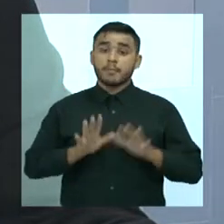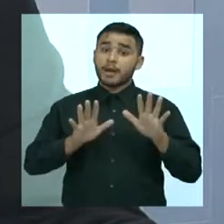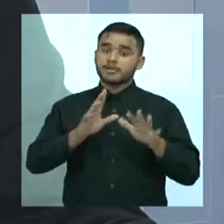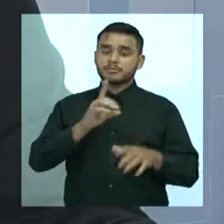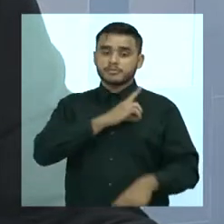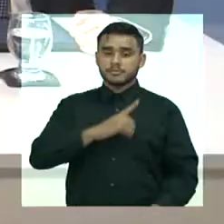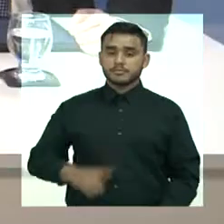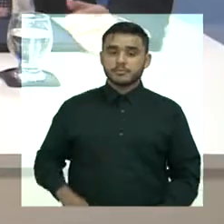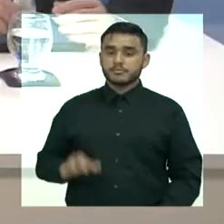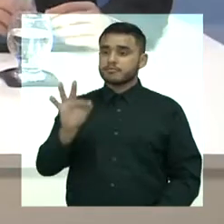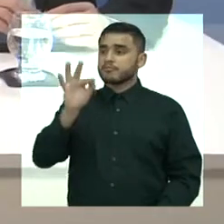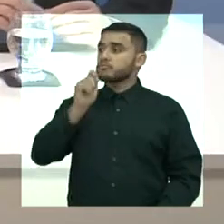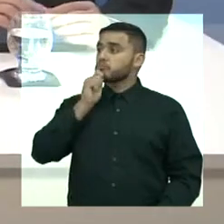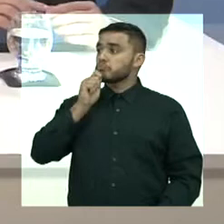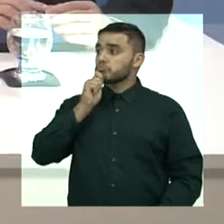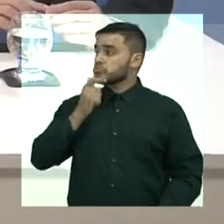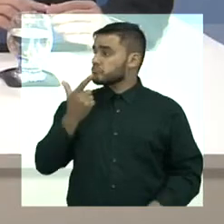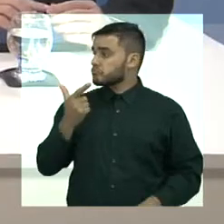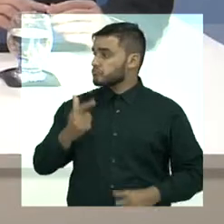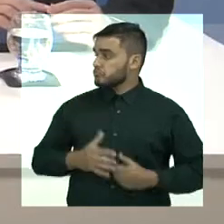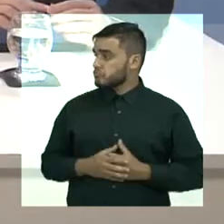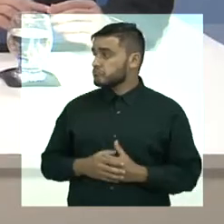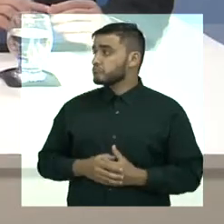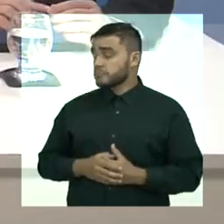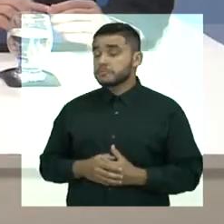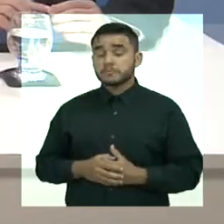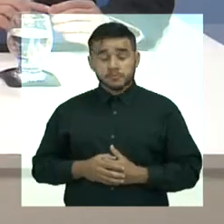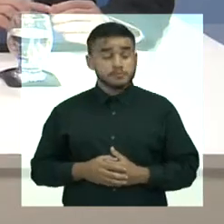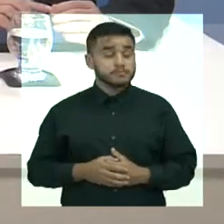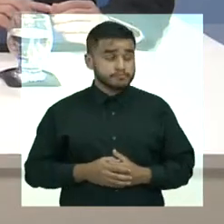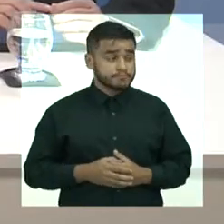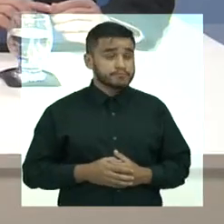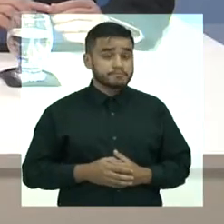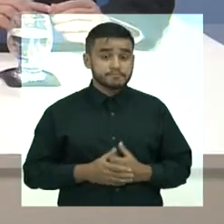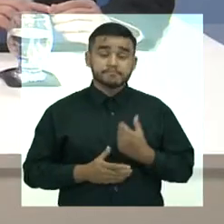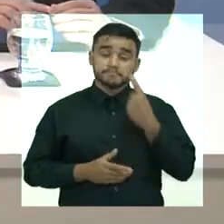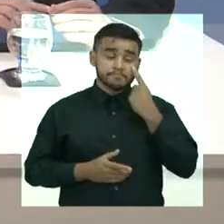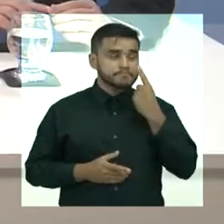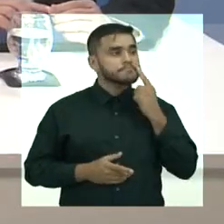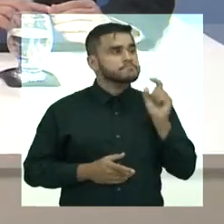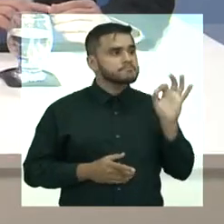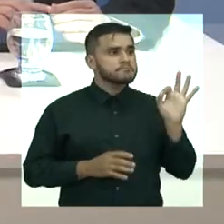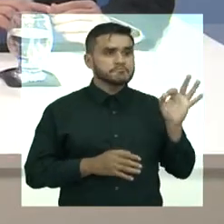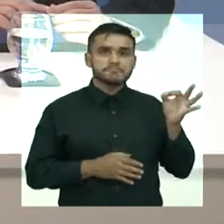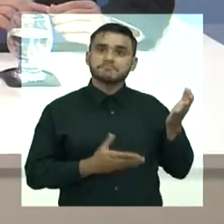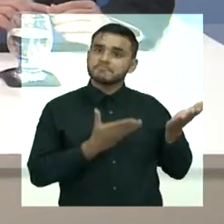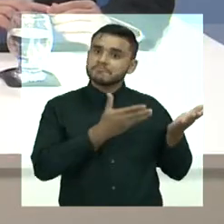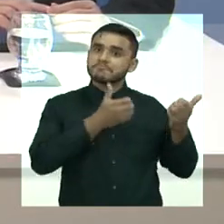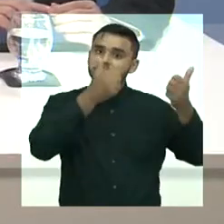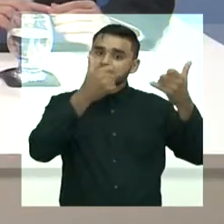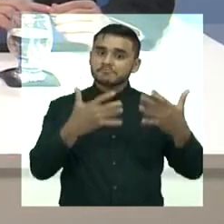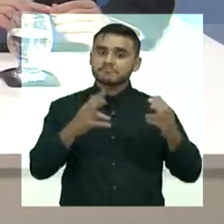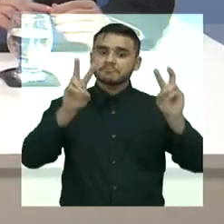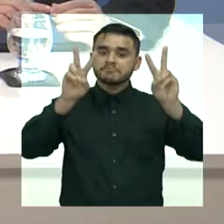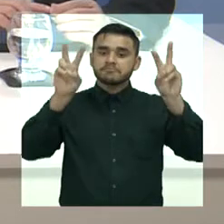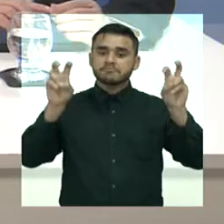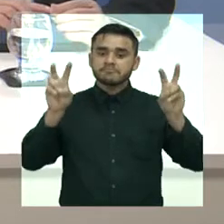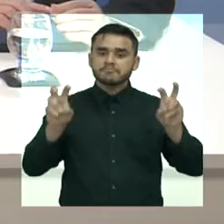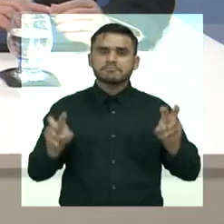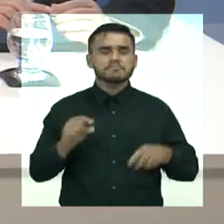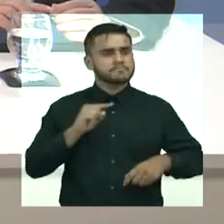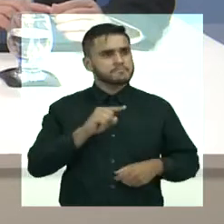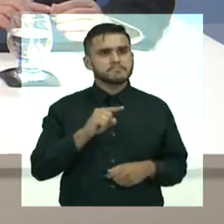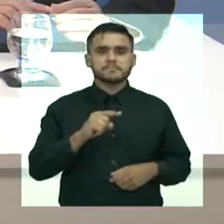Por aqui começa o debate, já deu para perceber que os temas que nós vamos tratar são temas importantes, são temas que